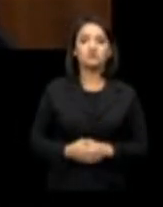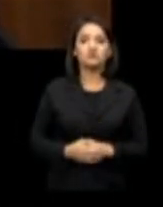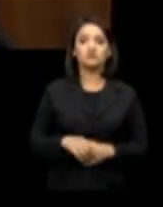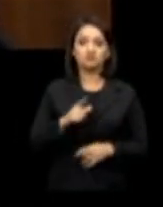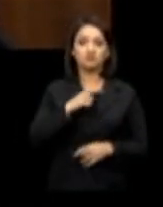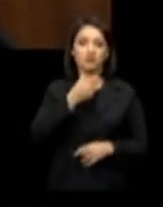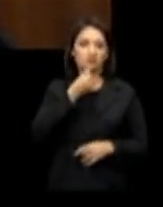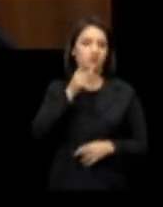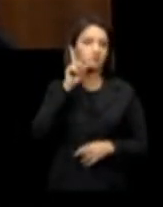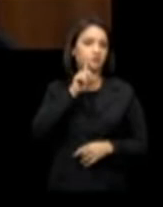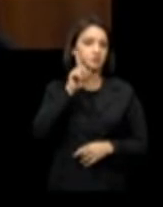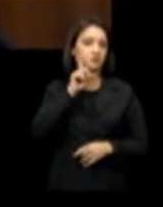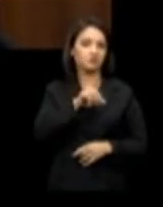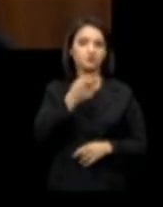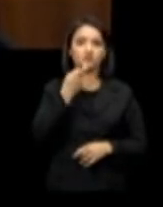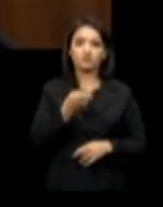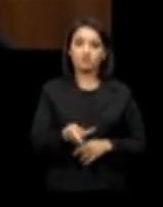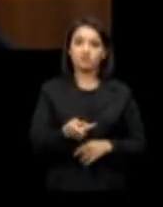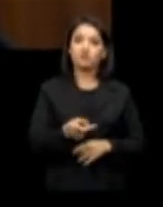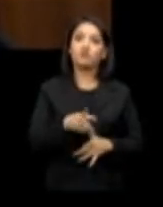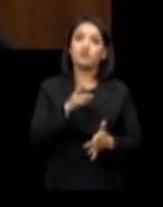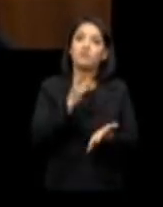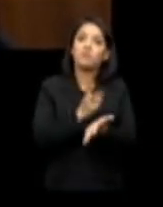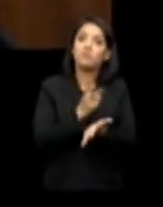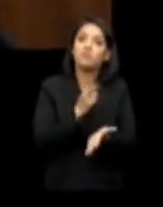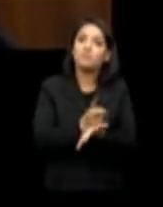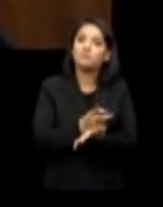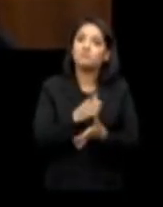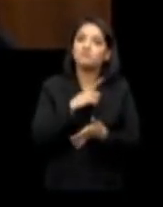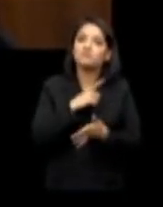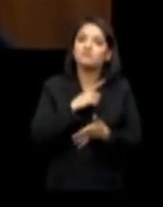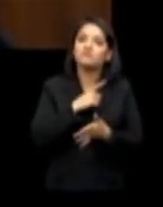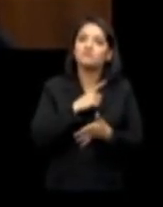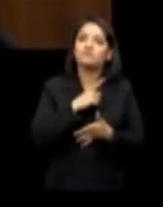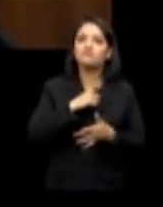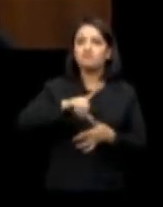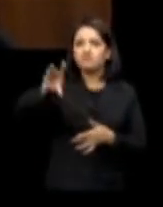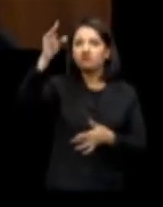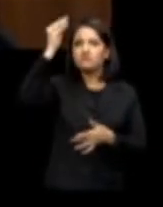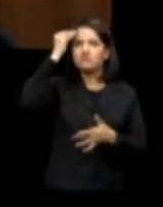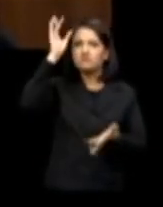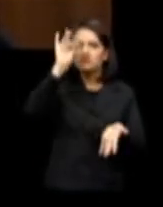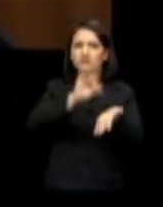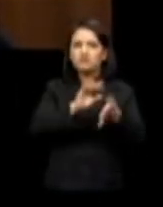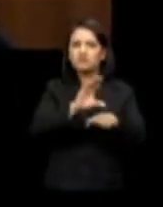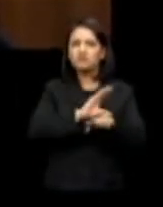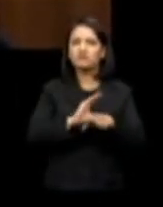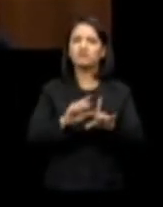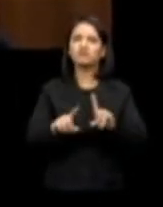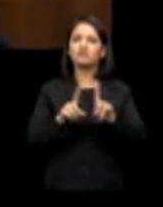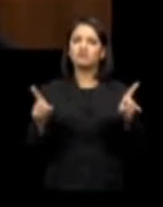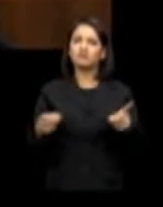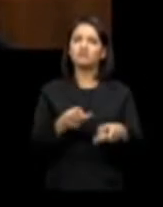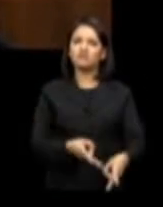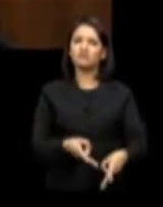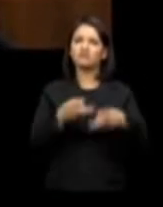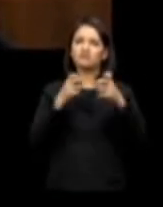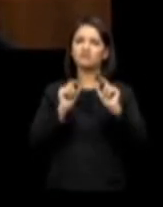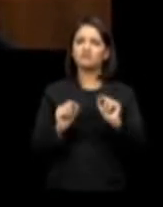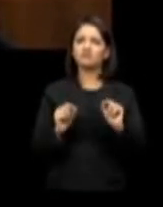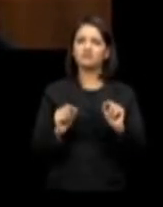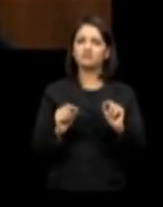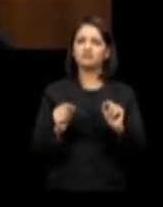por exemplo, mesmo partidários de uma interpretação originalista da Constituição reconhecem que a inovação